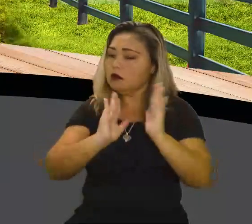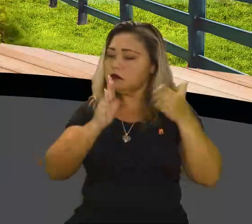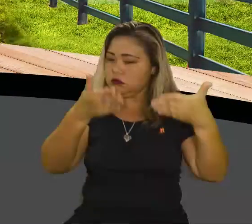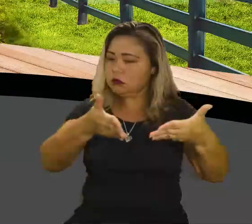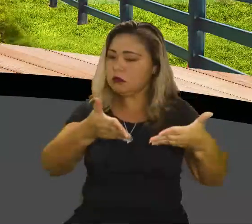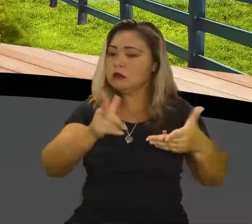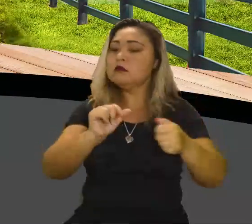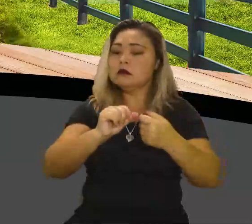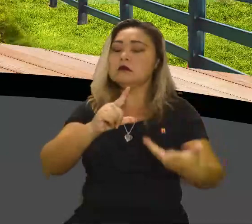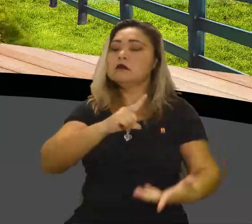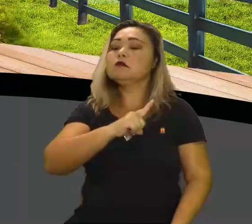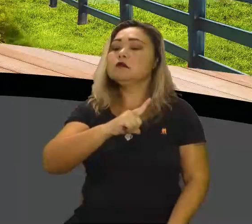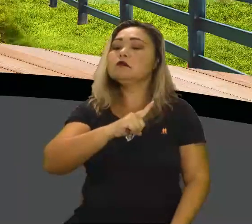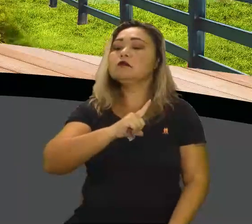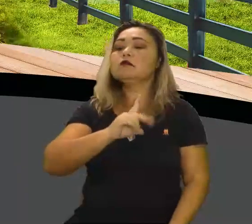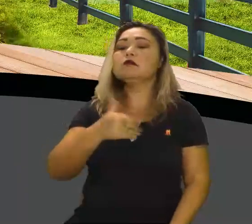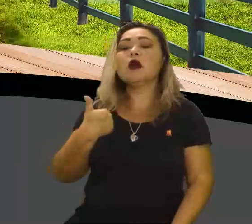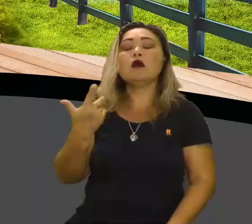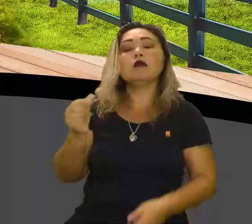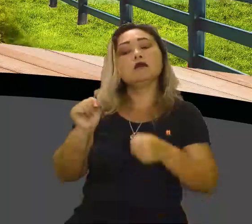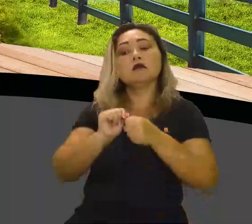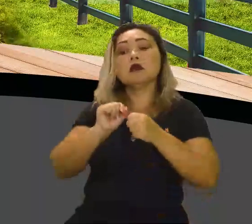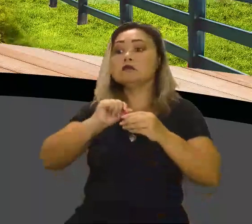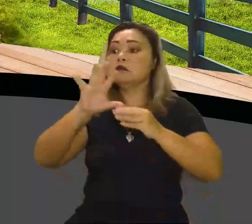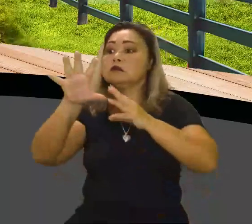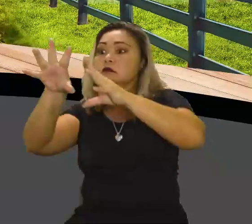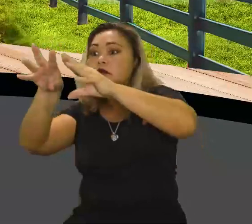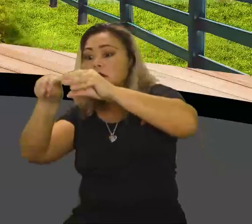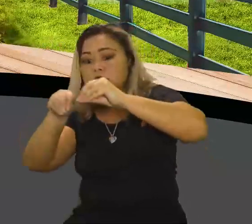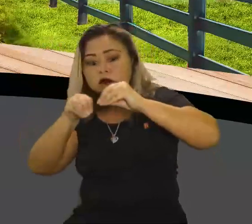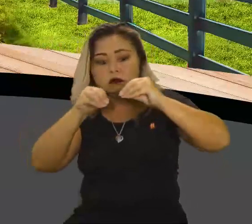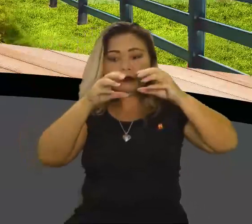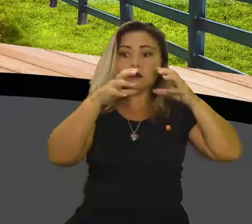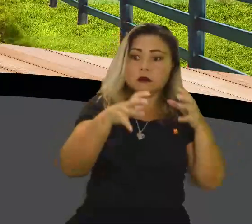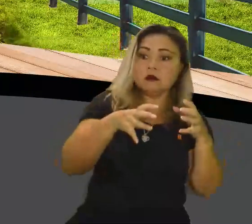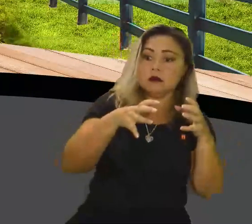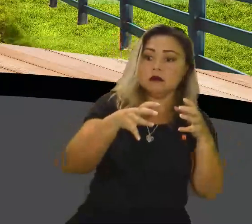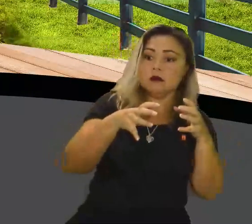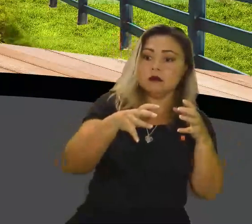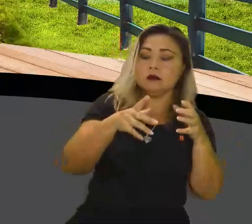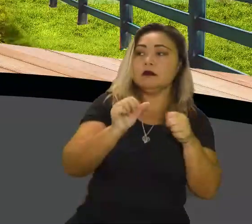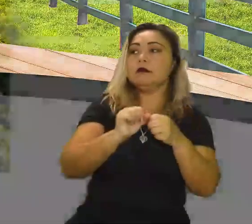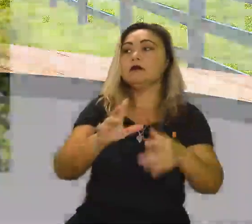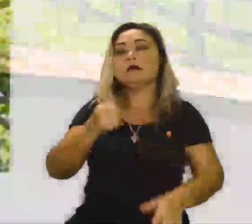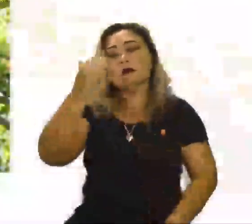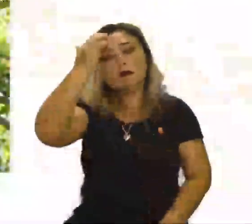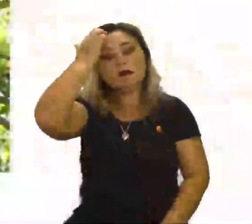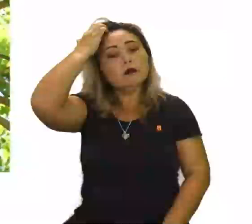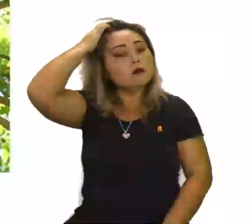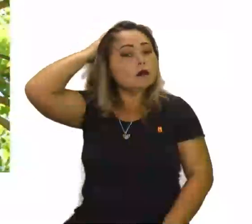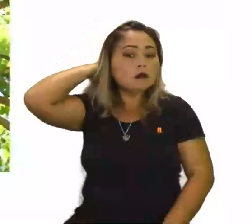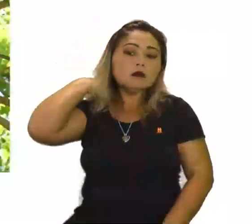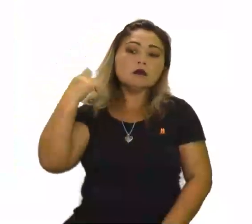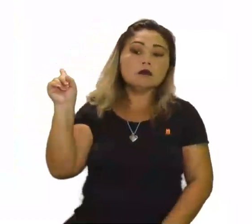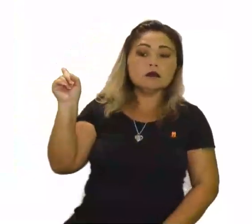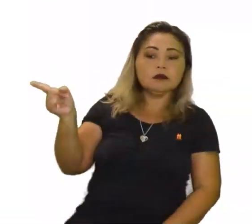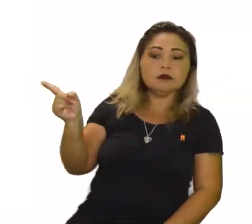uma aula especificamente para quando a gente for fazer essa troca de local, tá bom? Dá uma olhada lá na tela.